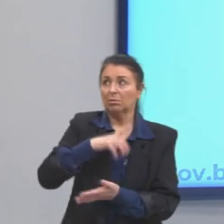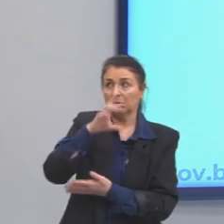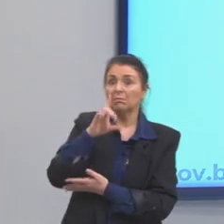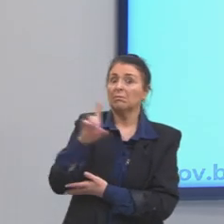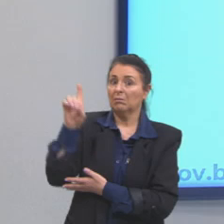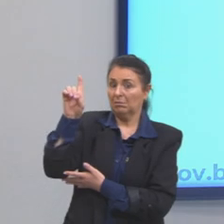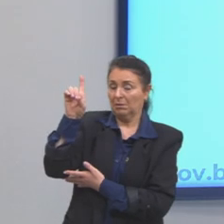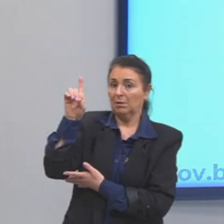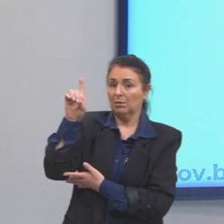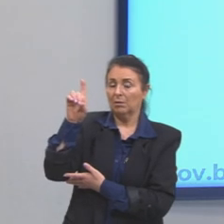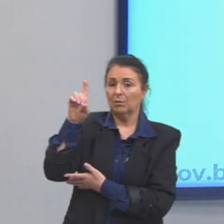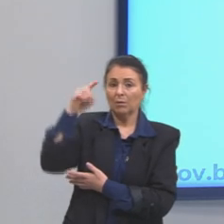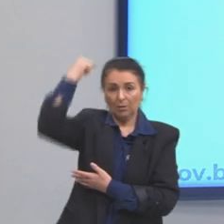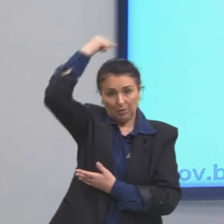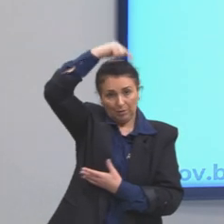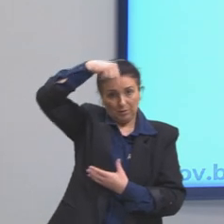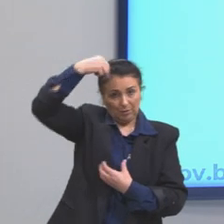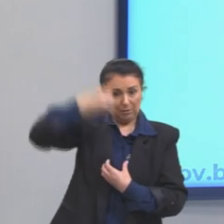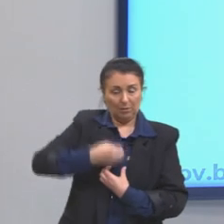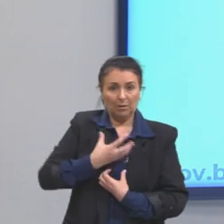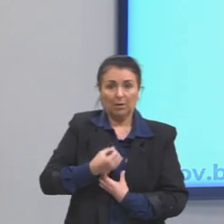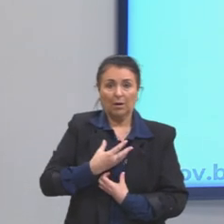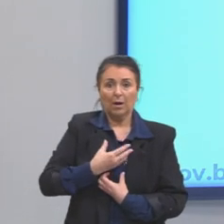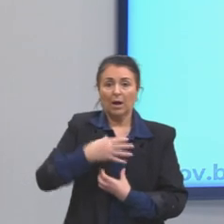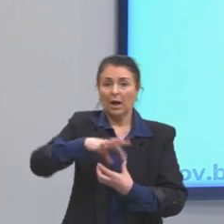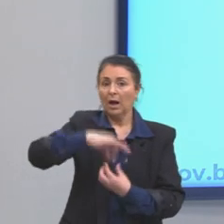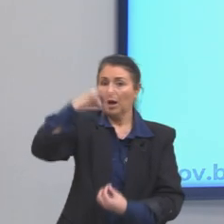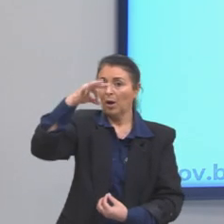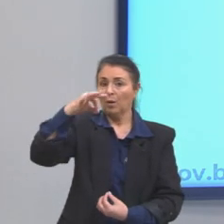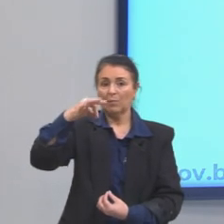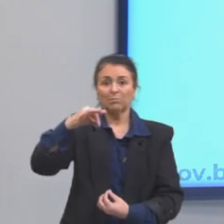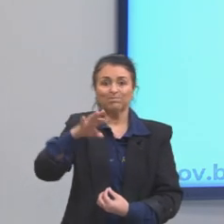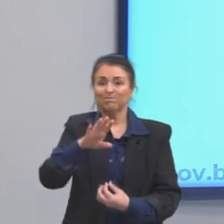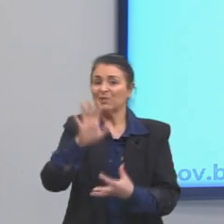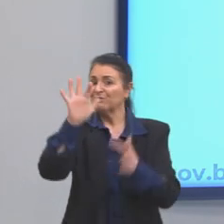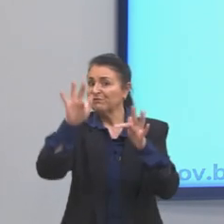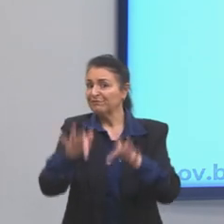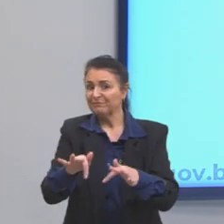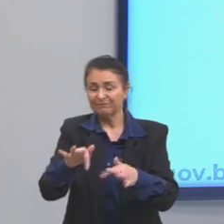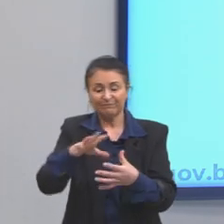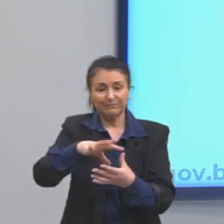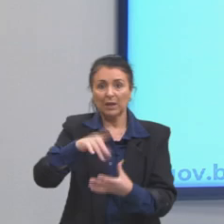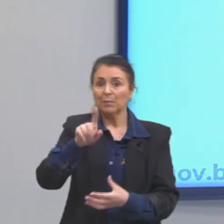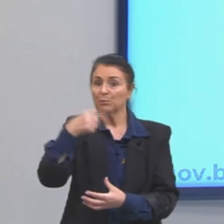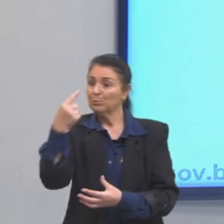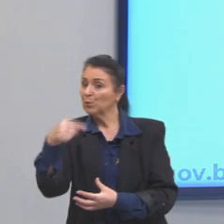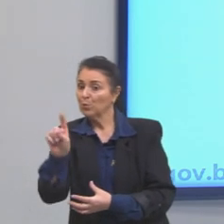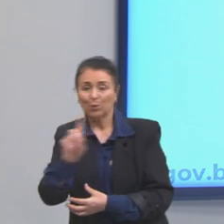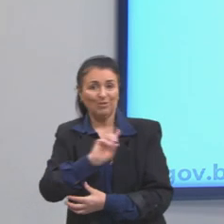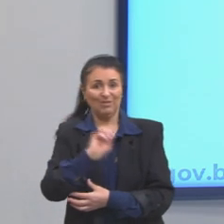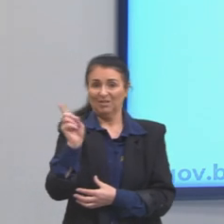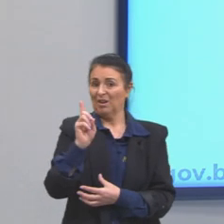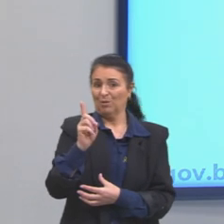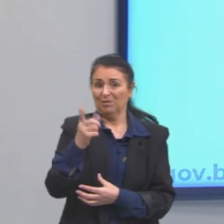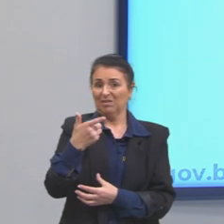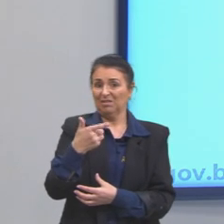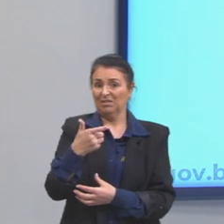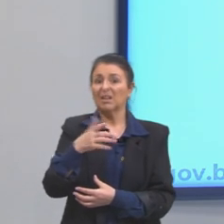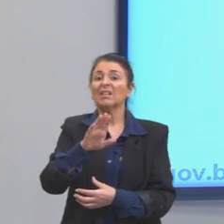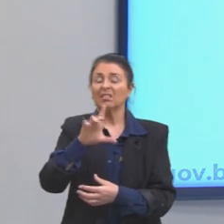para Agostinho a alma Imortal enquanto para Platão a alma não é imortal e a questão correta é essa né